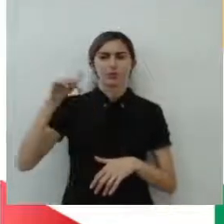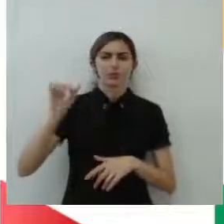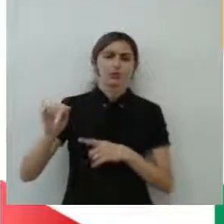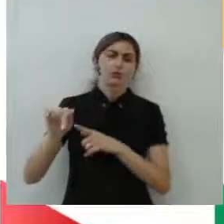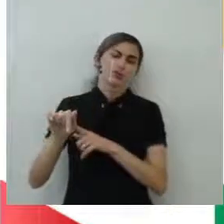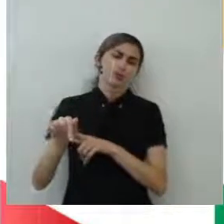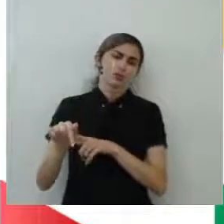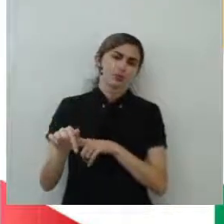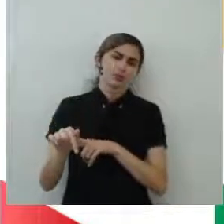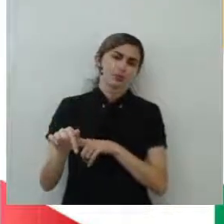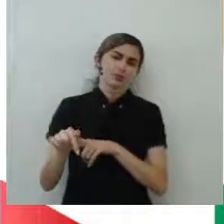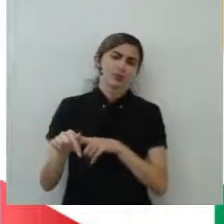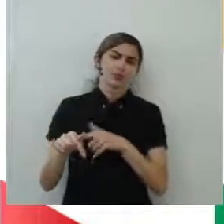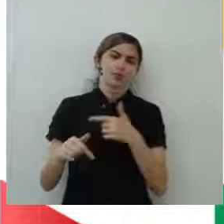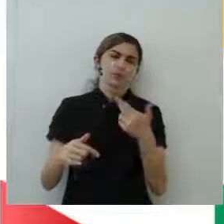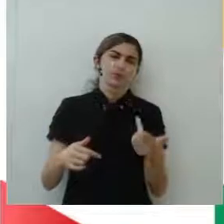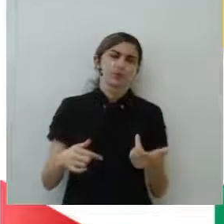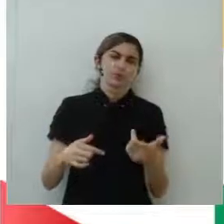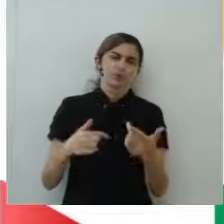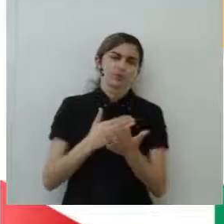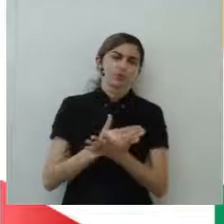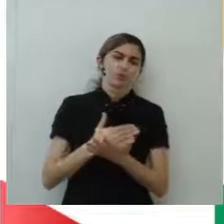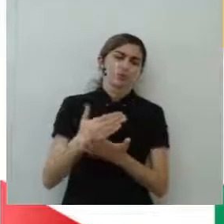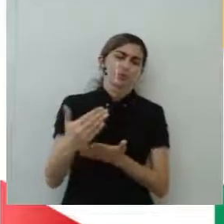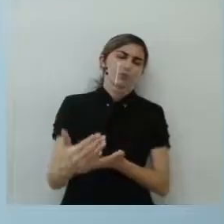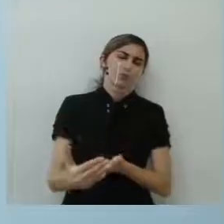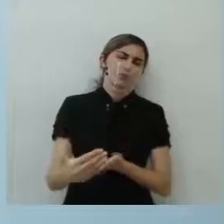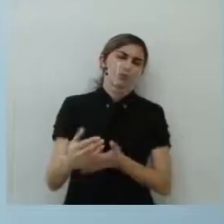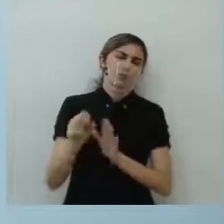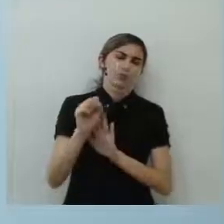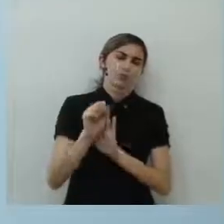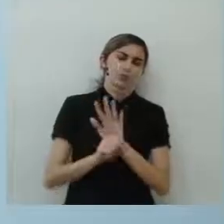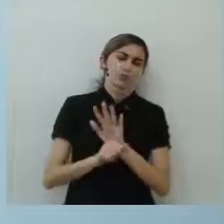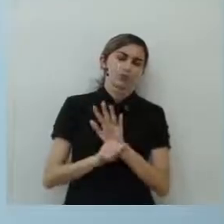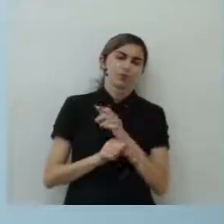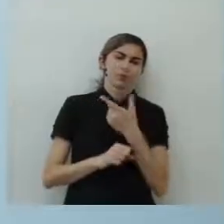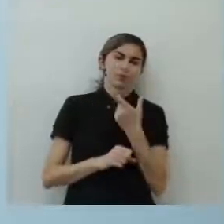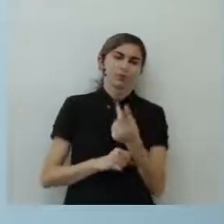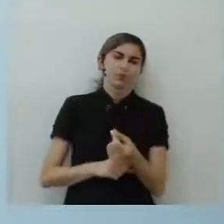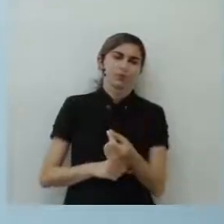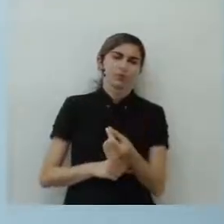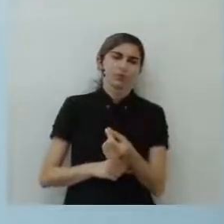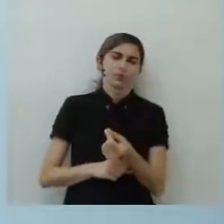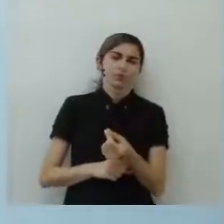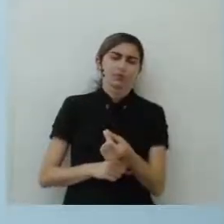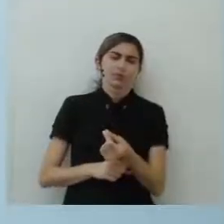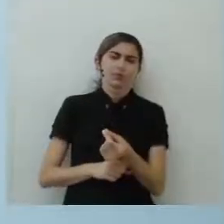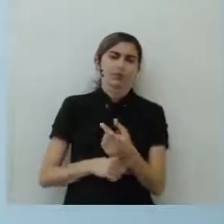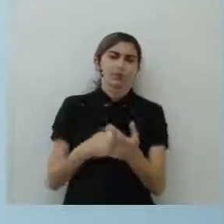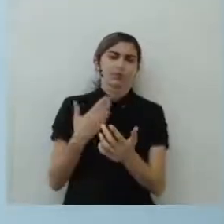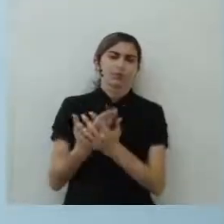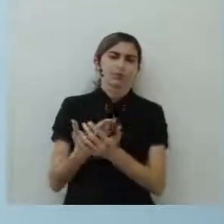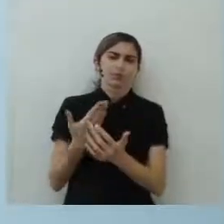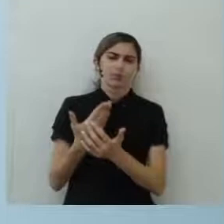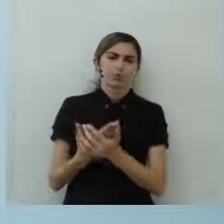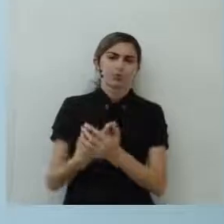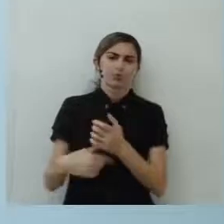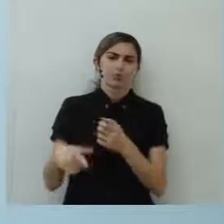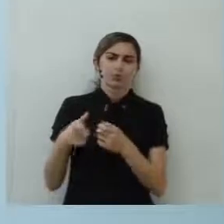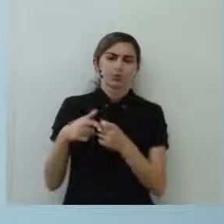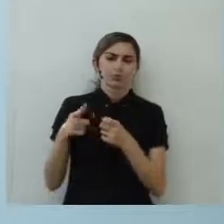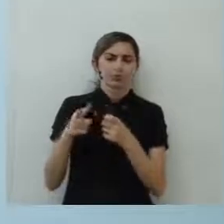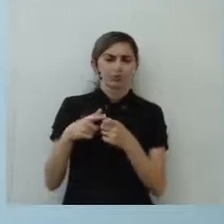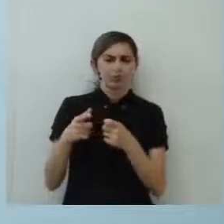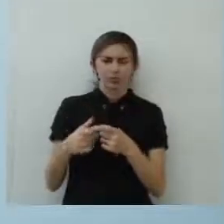1917. Olha aí, então ele é ali do comecinho do século XX. Foi estudante de medicina.